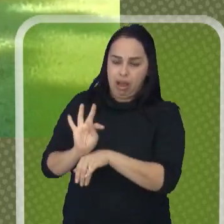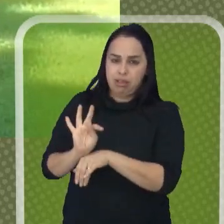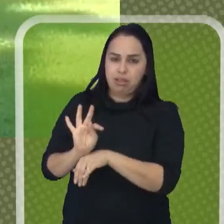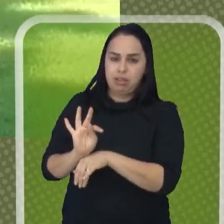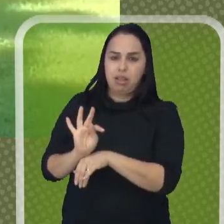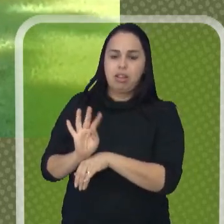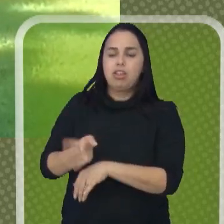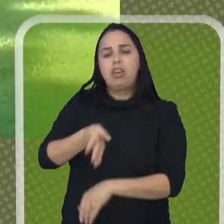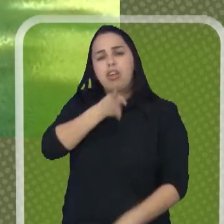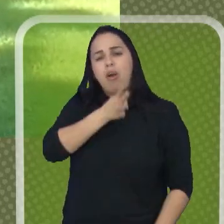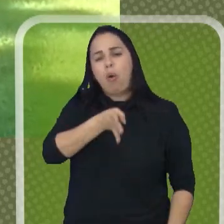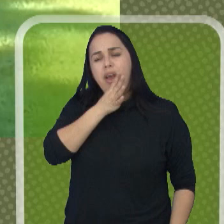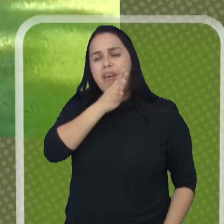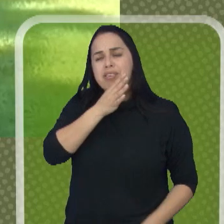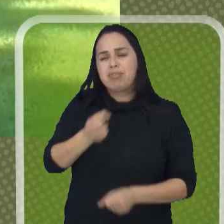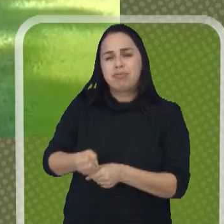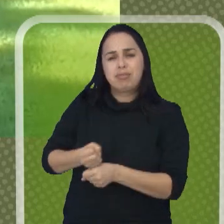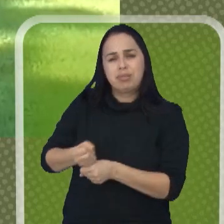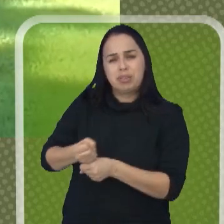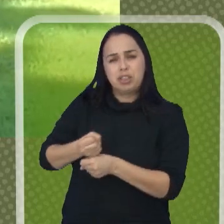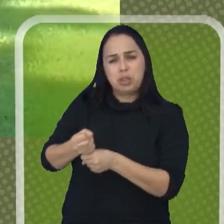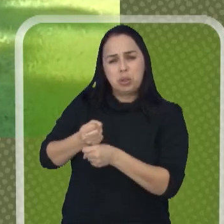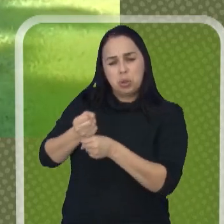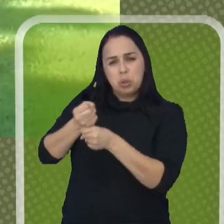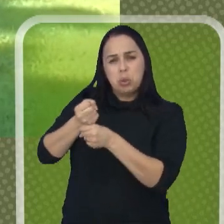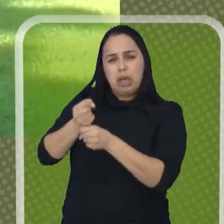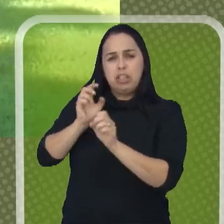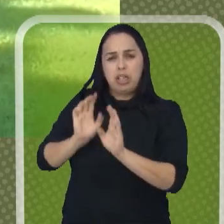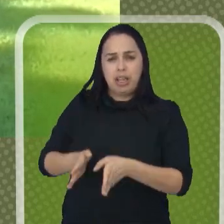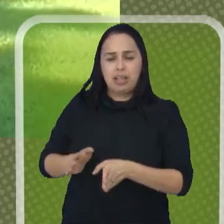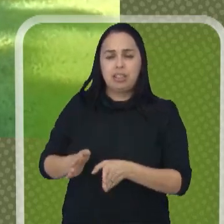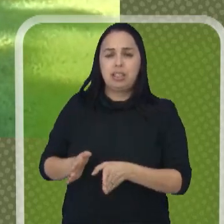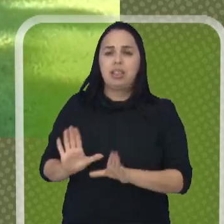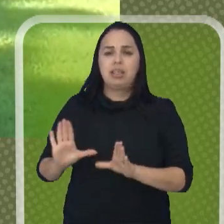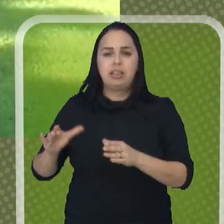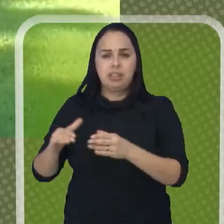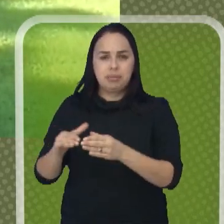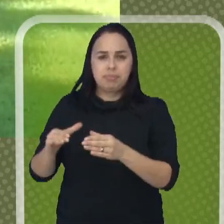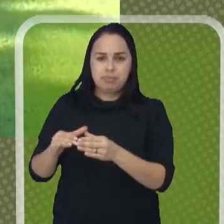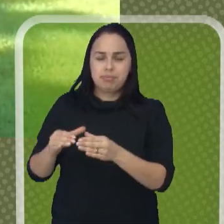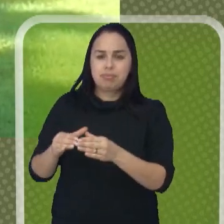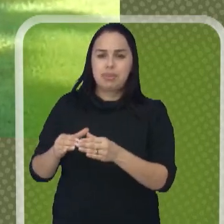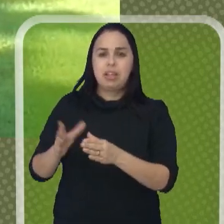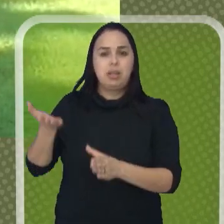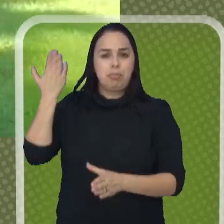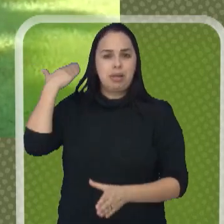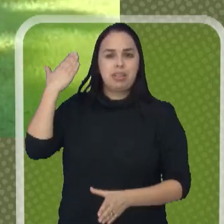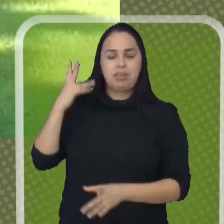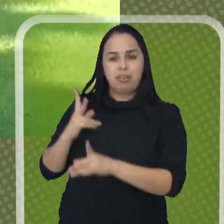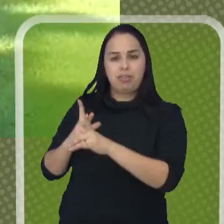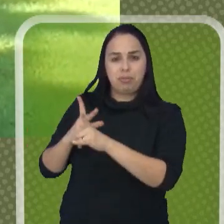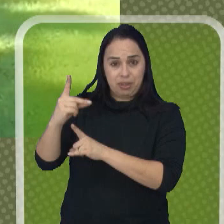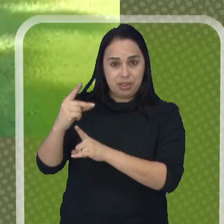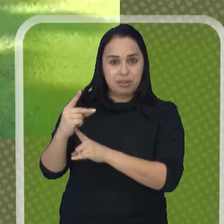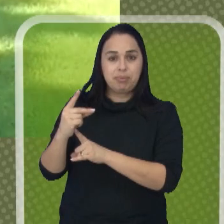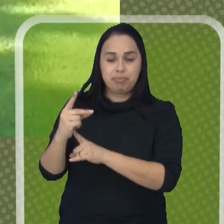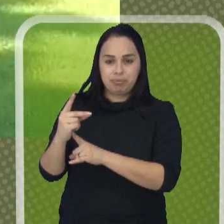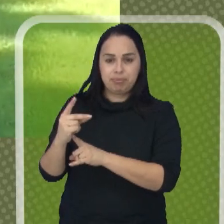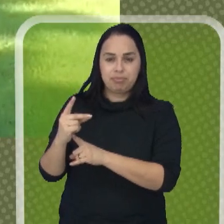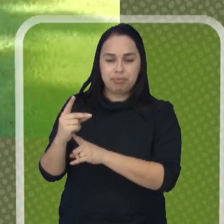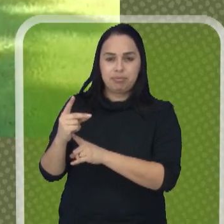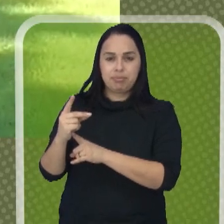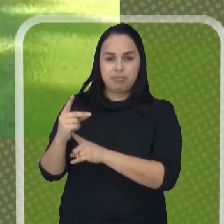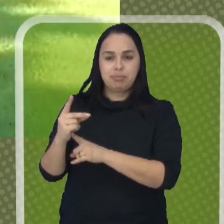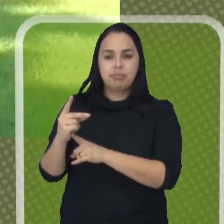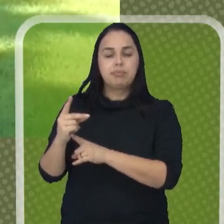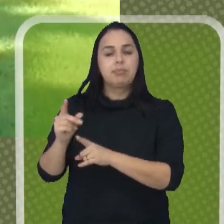se conhece há anos, desde o início aqui, de uma geração que a gente foi campeão, conhece muito do